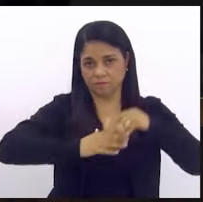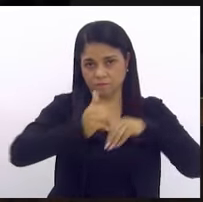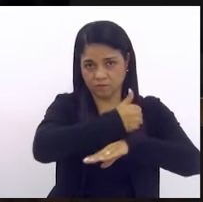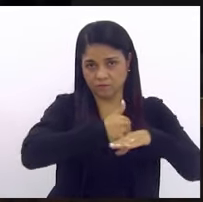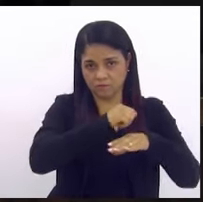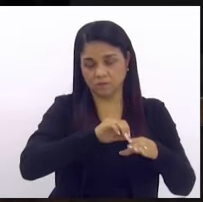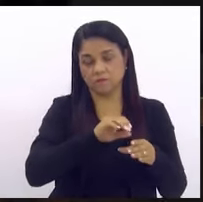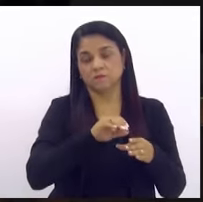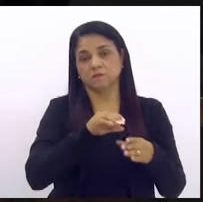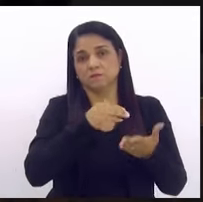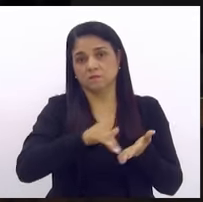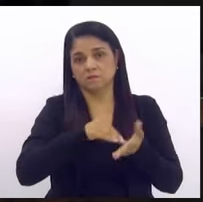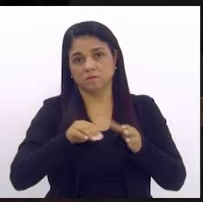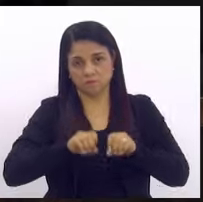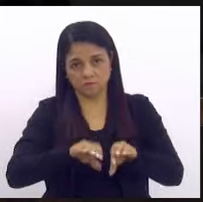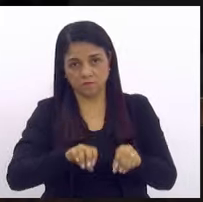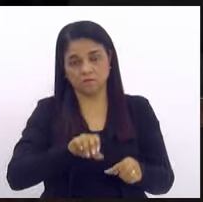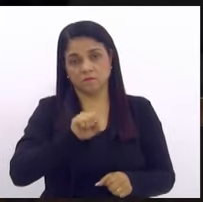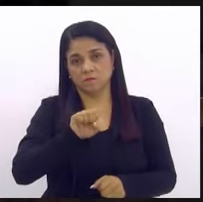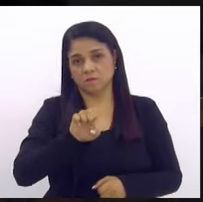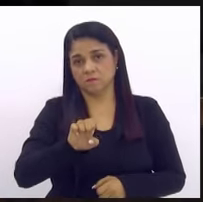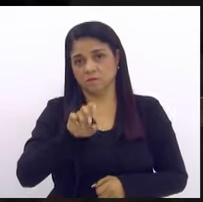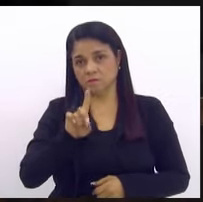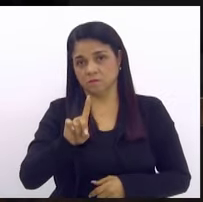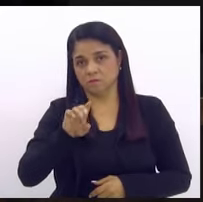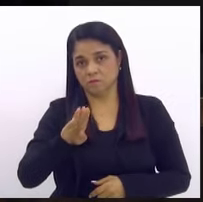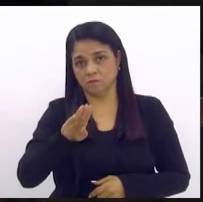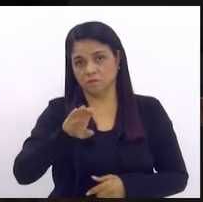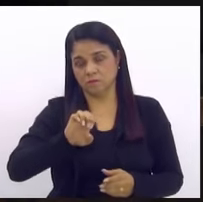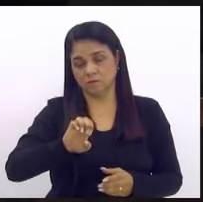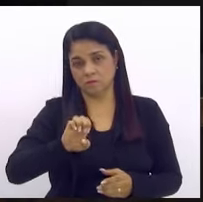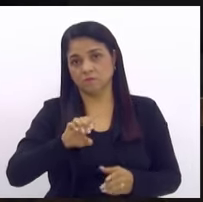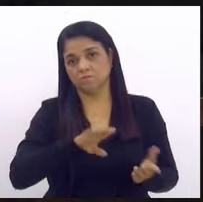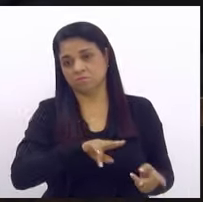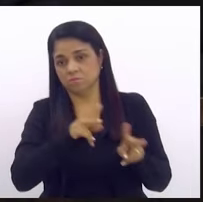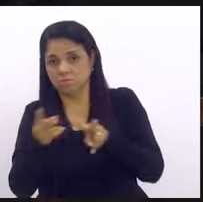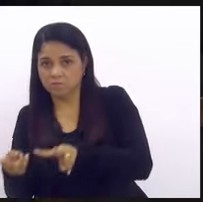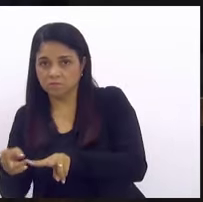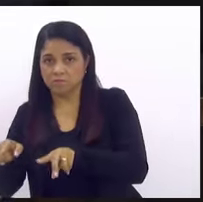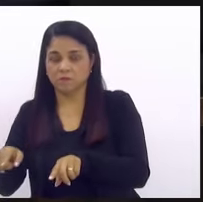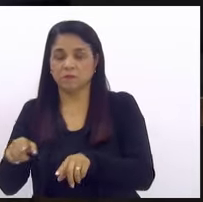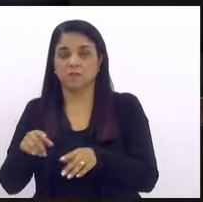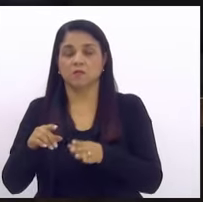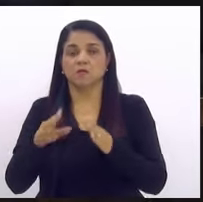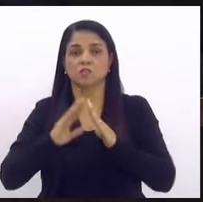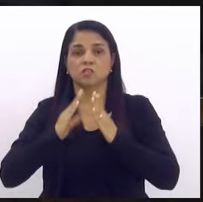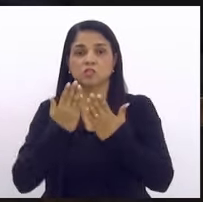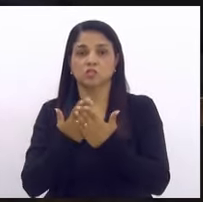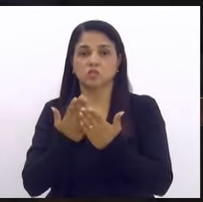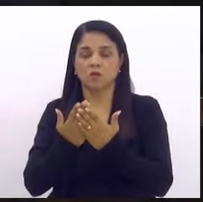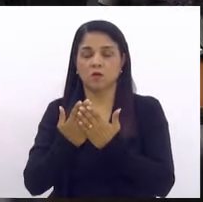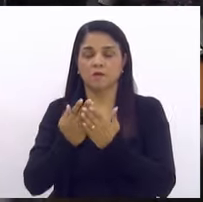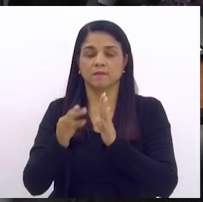Educação, SEDUC, para a Fundação de Apoio à Escola Técnica do Estado. Presidente, isso foi retirado de pauta.